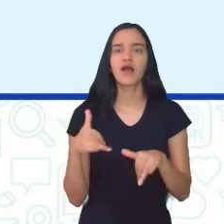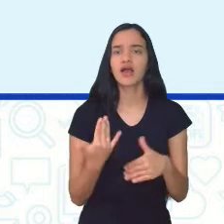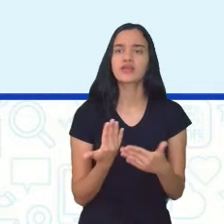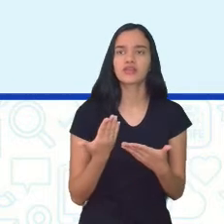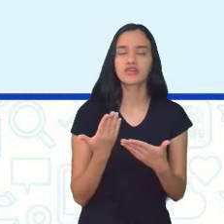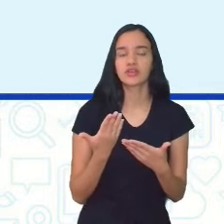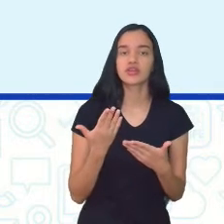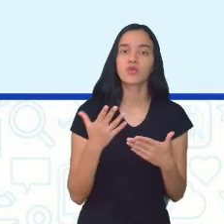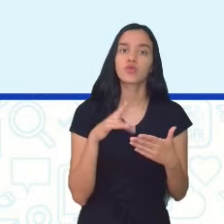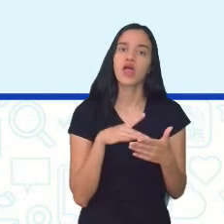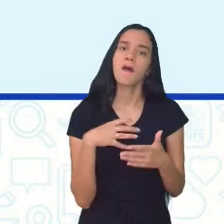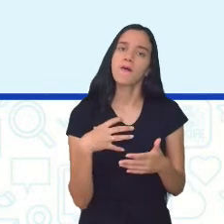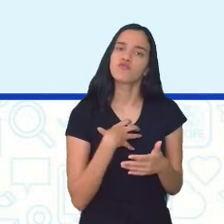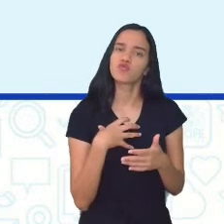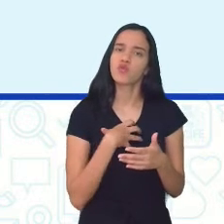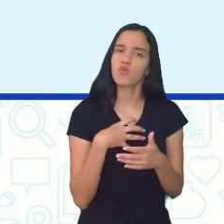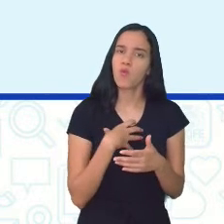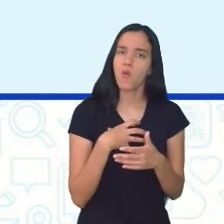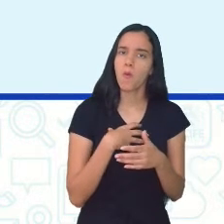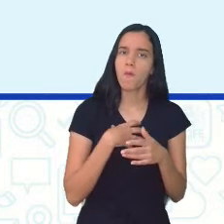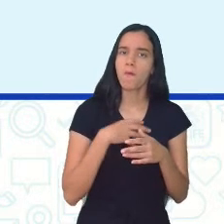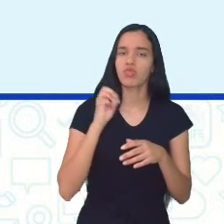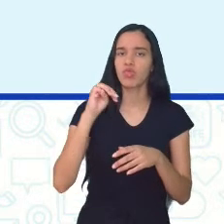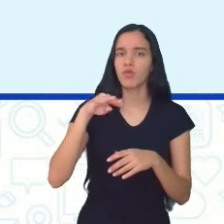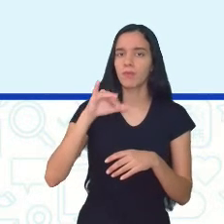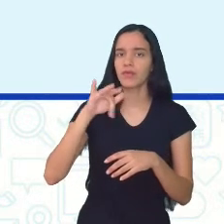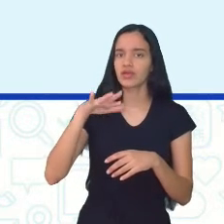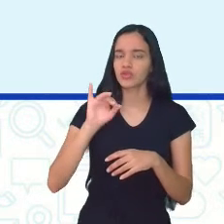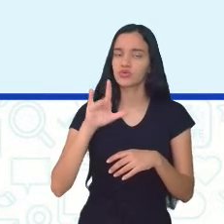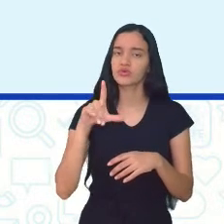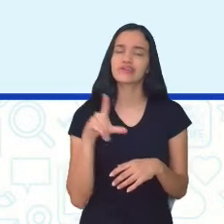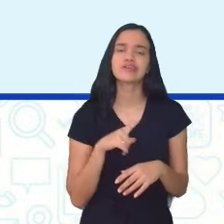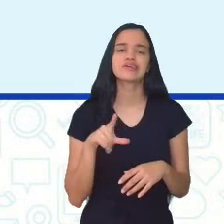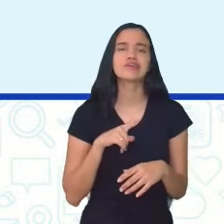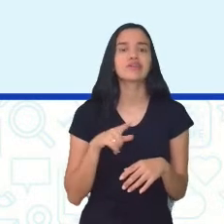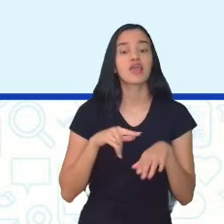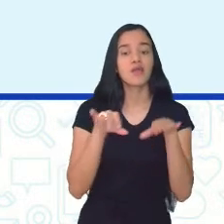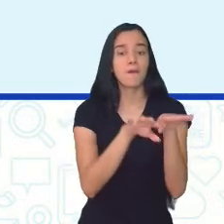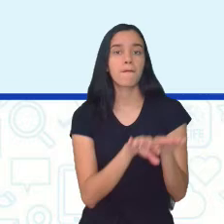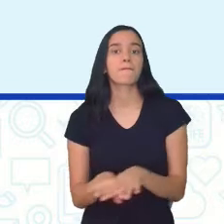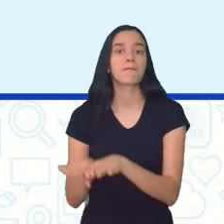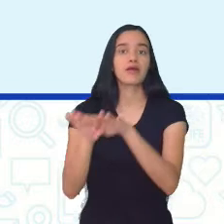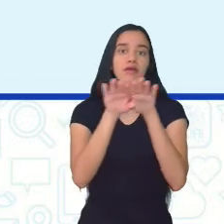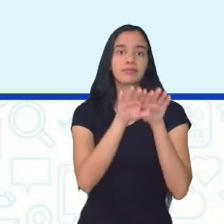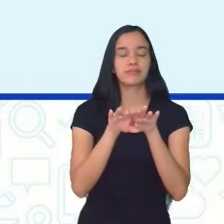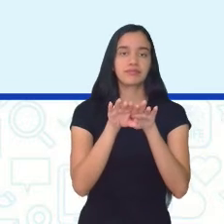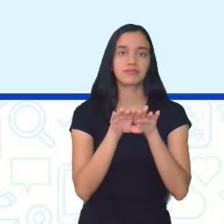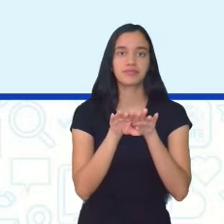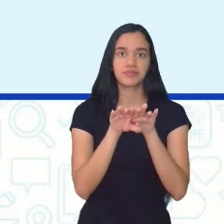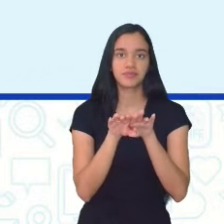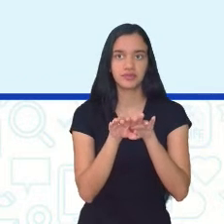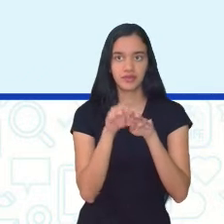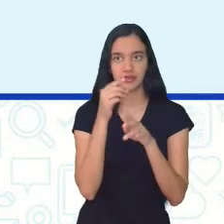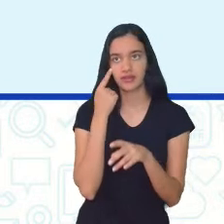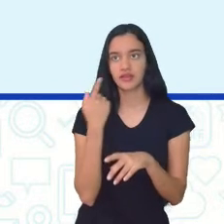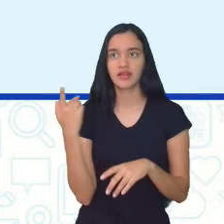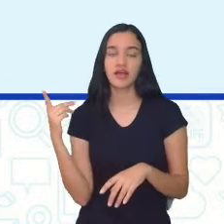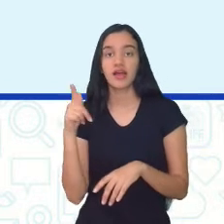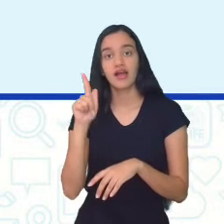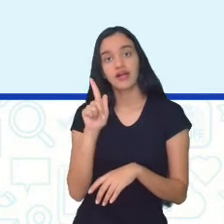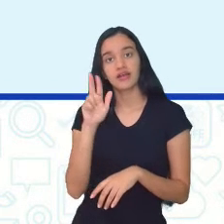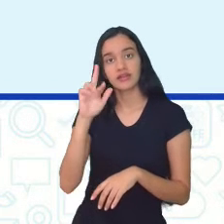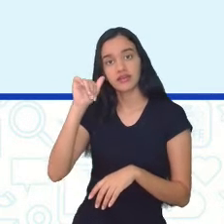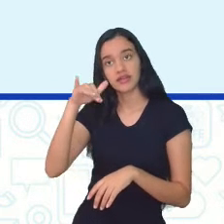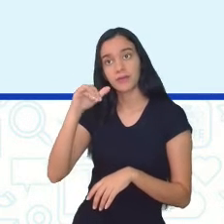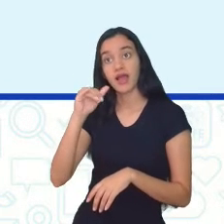mesma maneira do metro, nós temos o padrão do grama. É